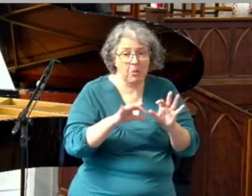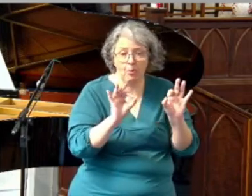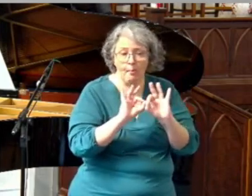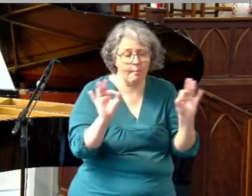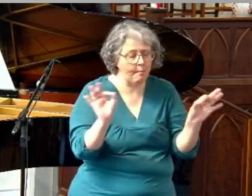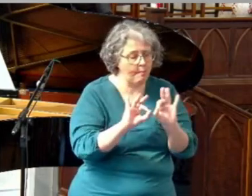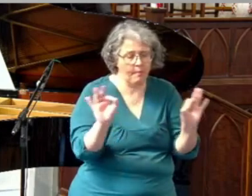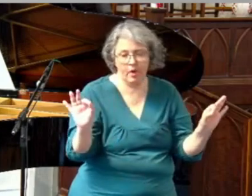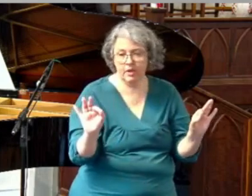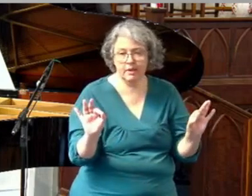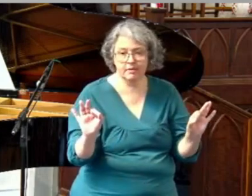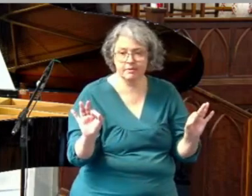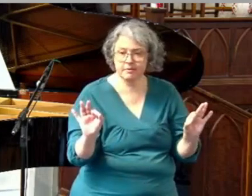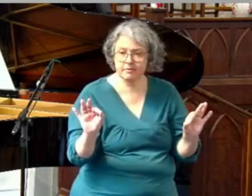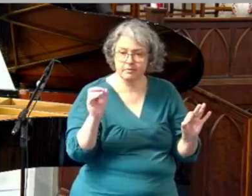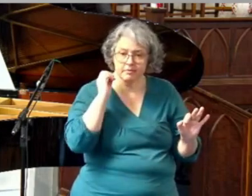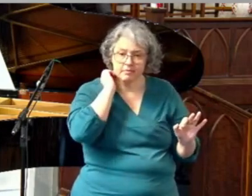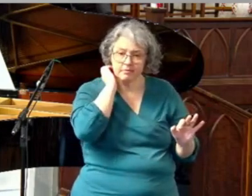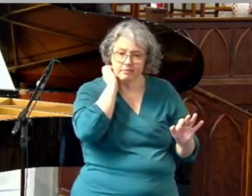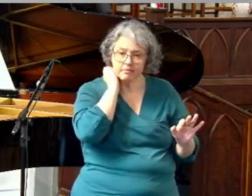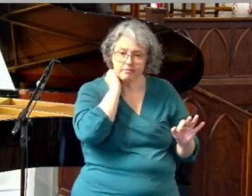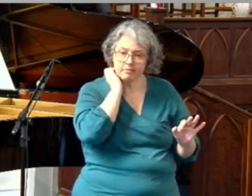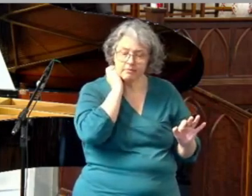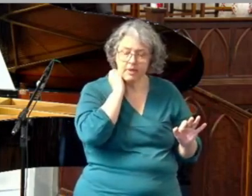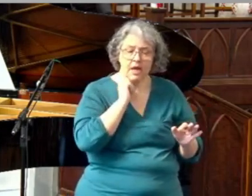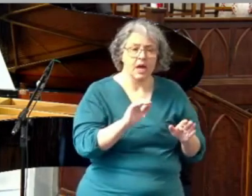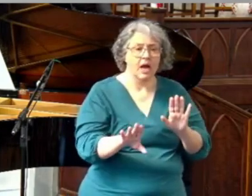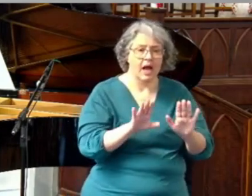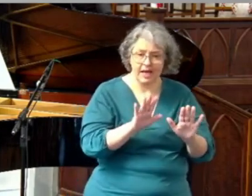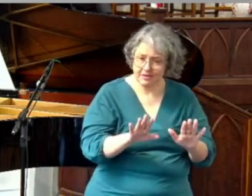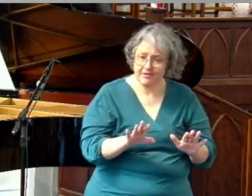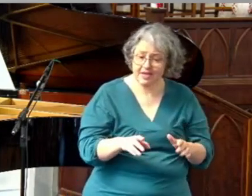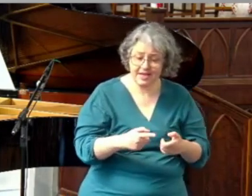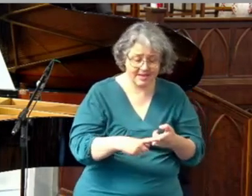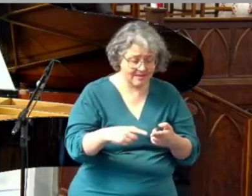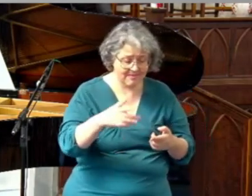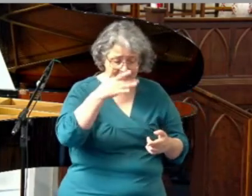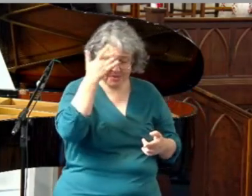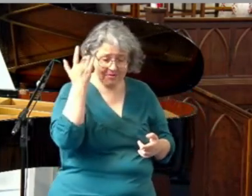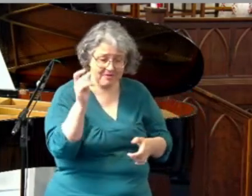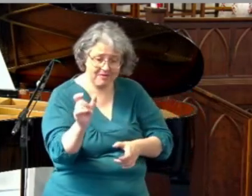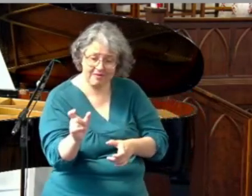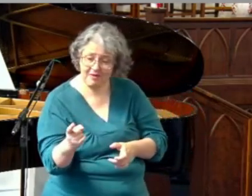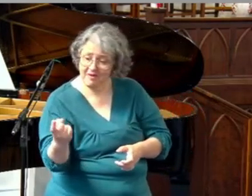não alguém que foi alcançado e transformado por essa mensagem.